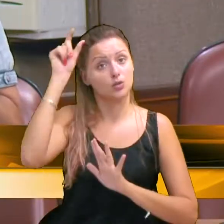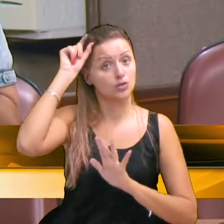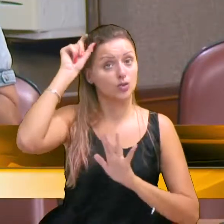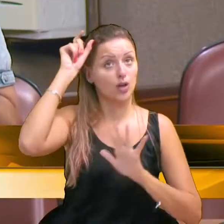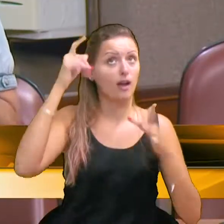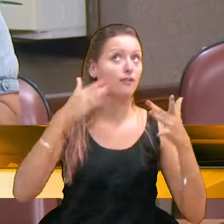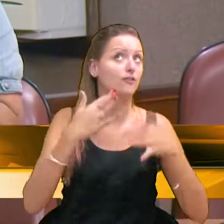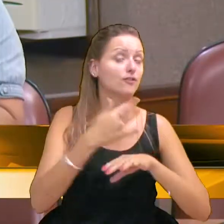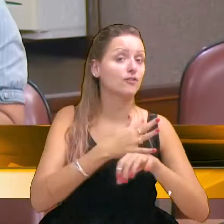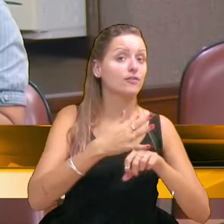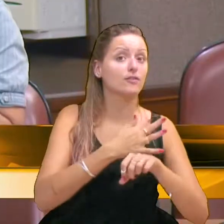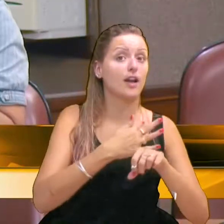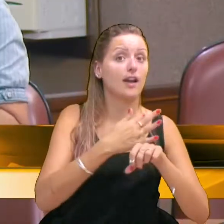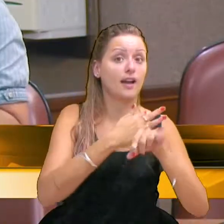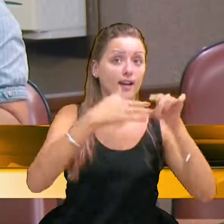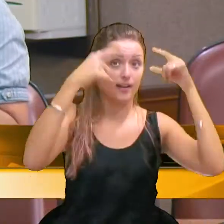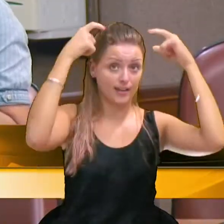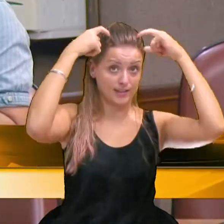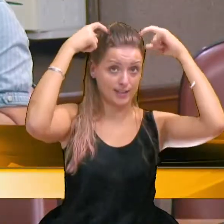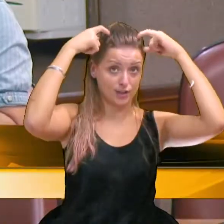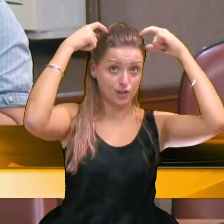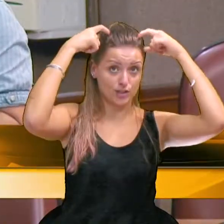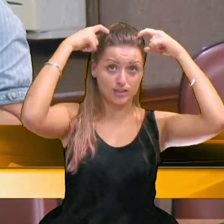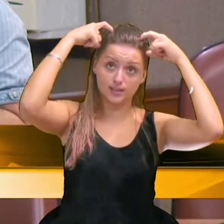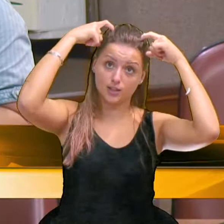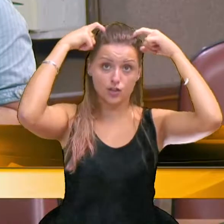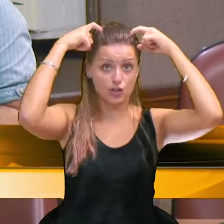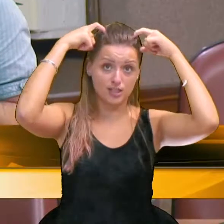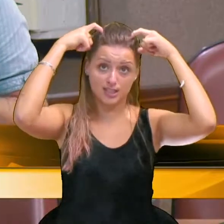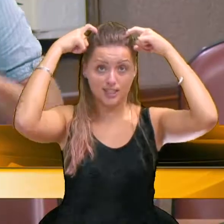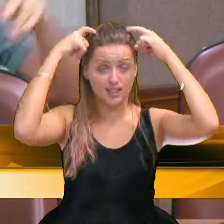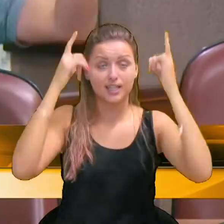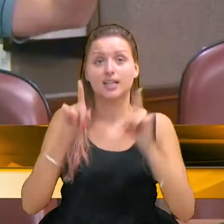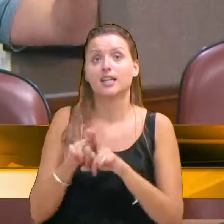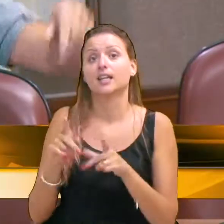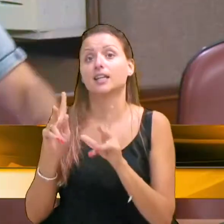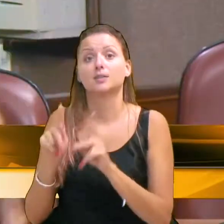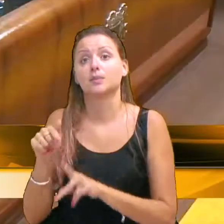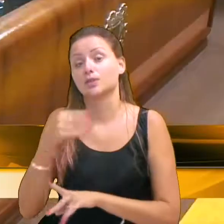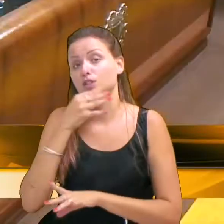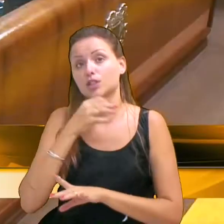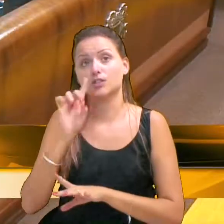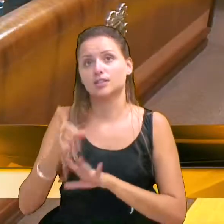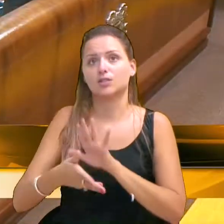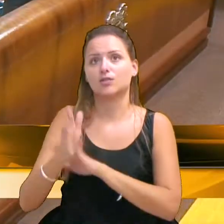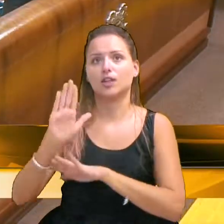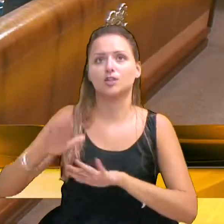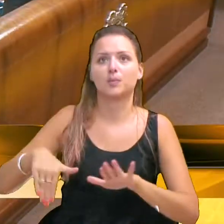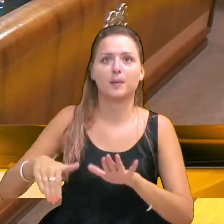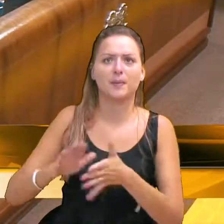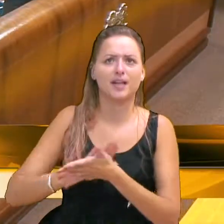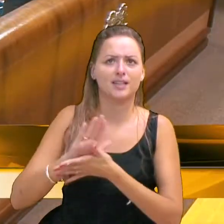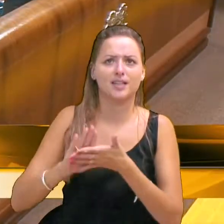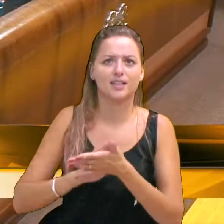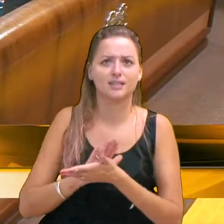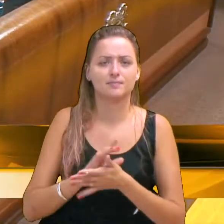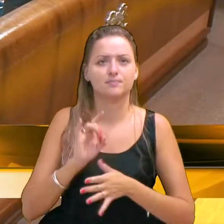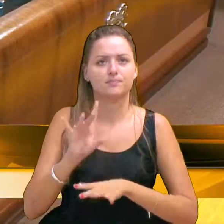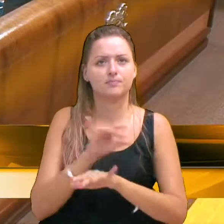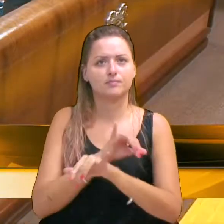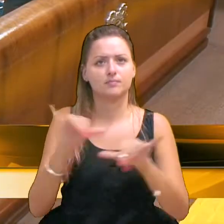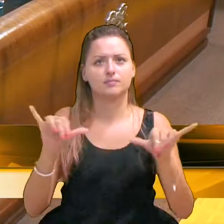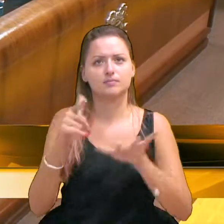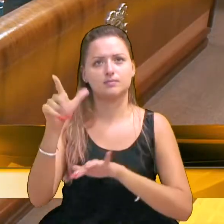povo aqui de Caxias do Sul, nem para Curumim, Arroio do Sal, tem condições de tirar suas férias. Isso é uma parte. 10 segundos, vereador, só para informar mais